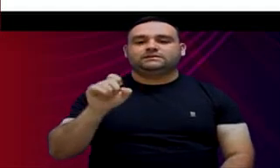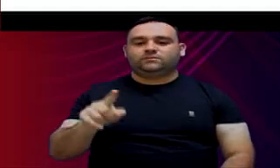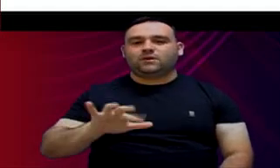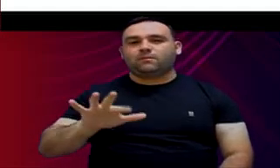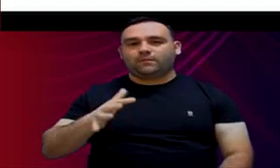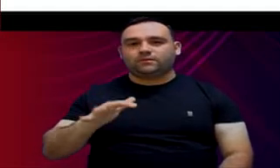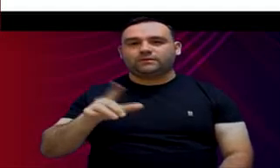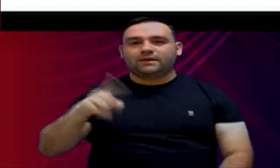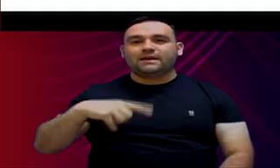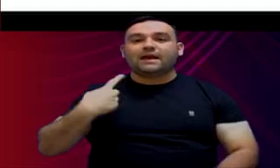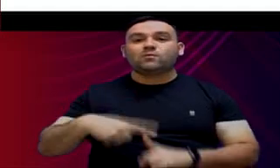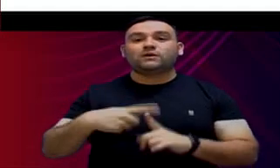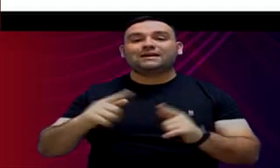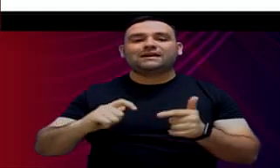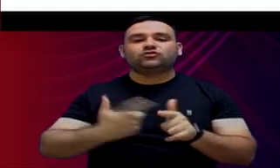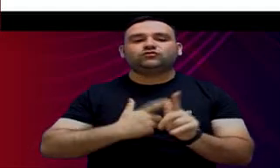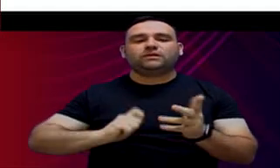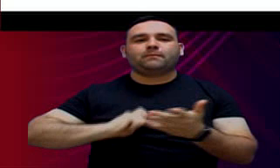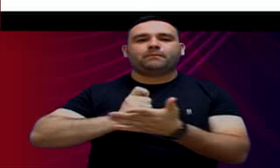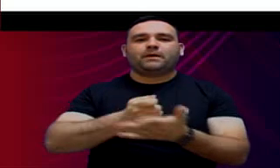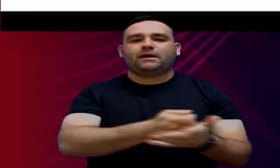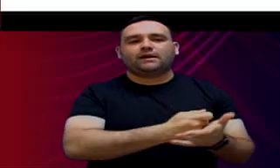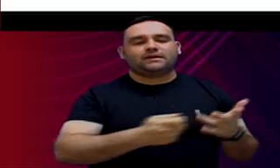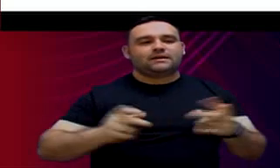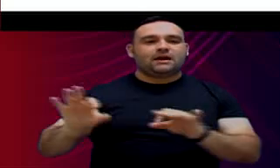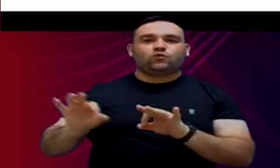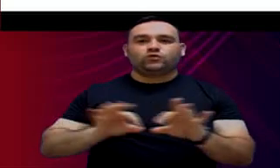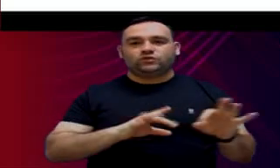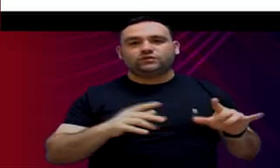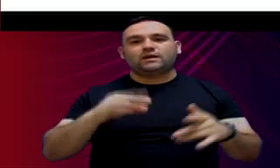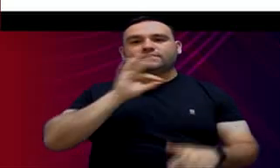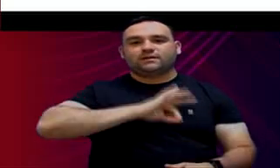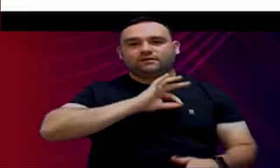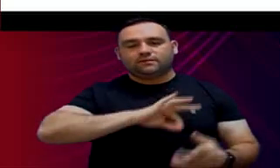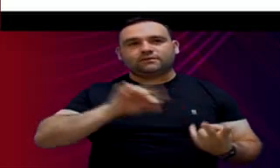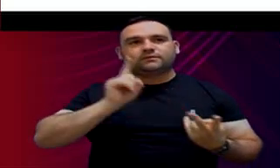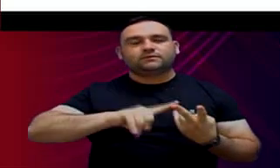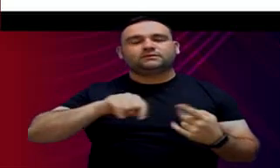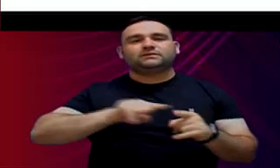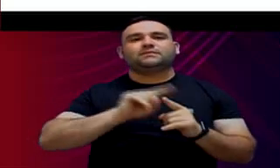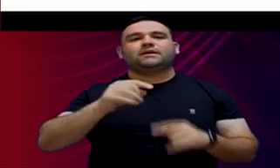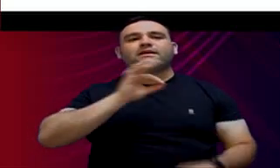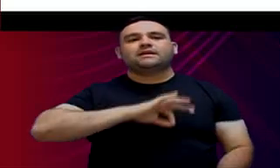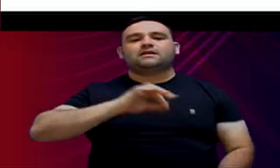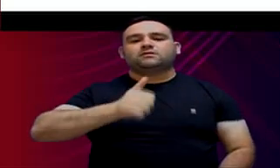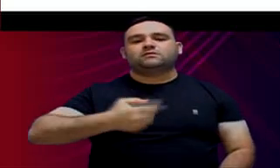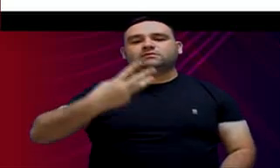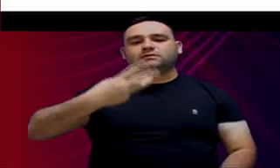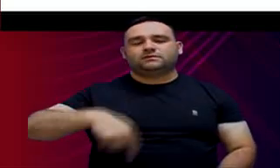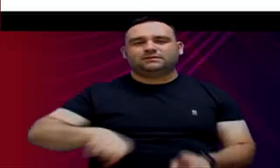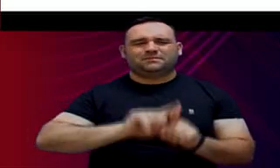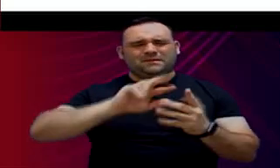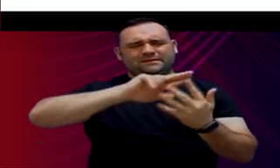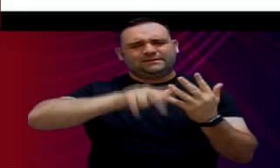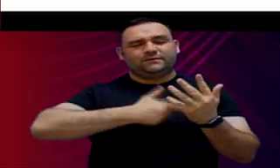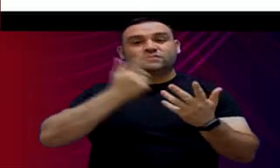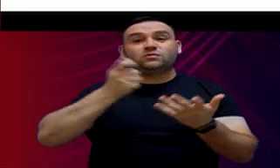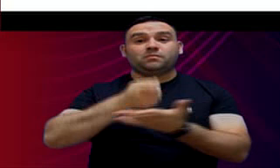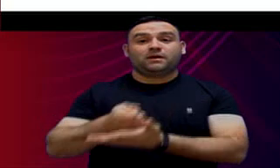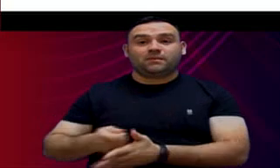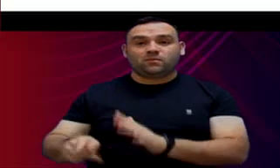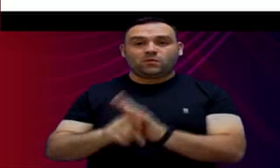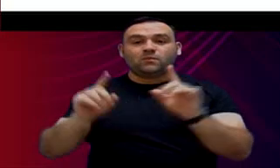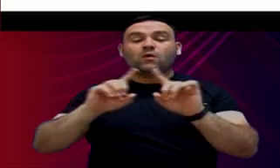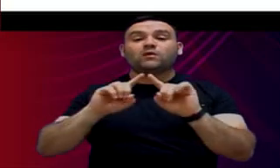aproximadamente é para despesa contínua ou seja salário décimo terceiro enfim são os custos do